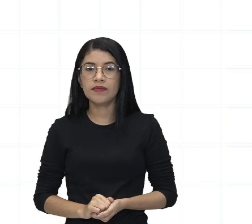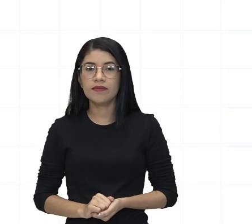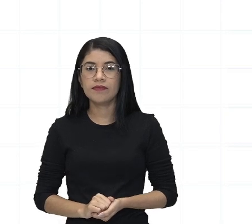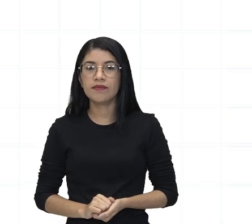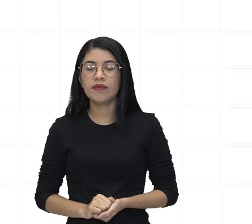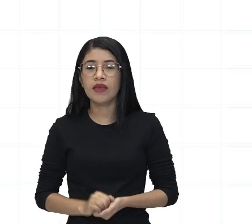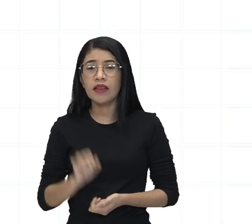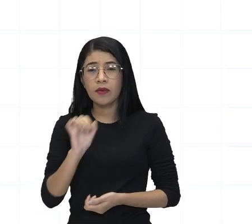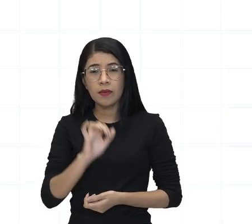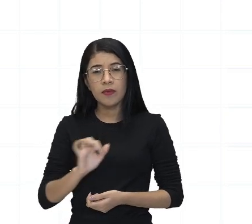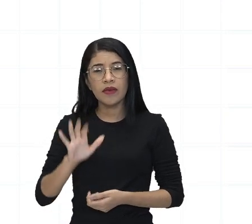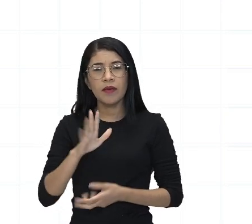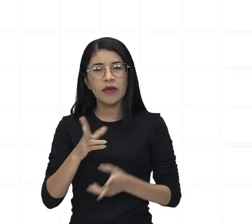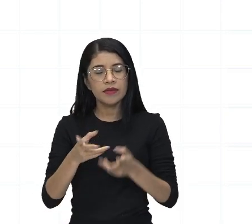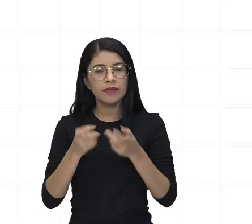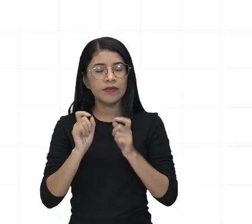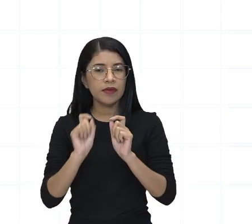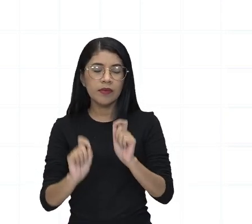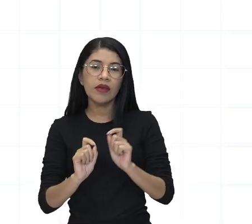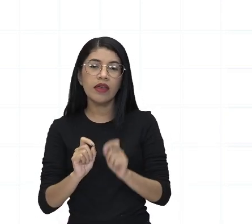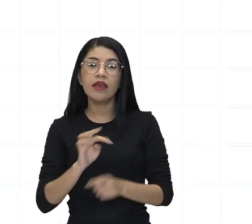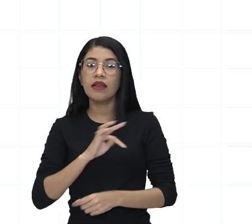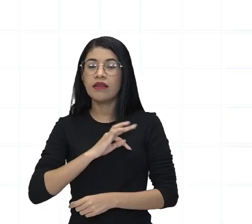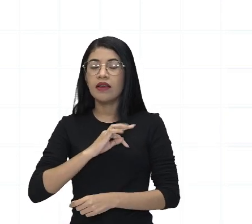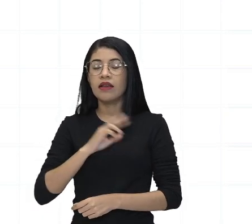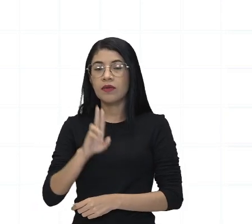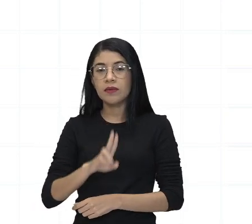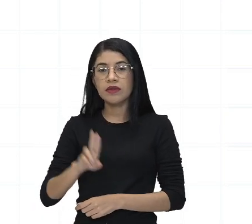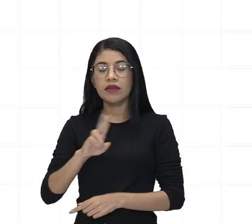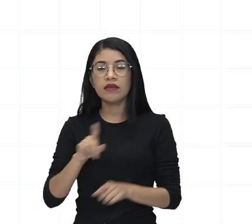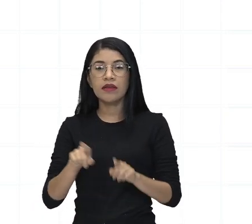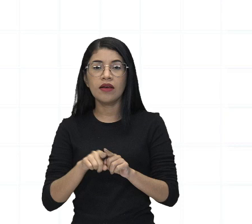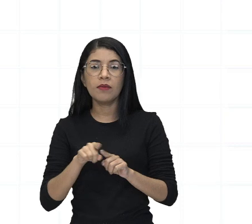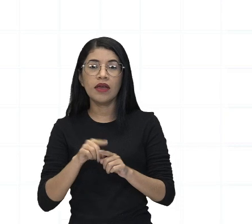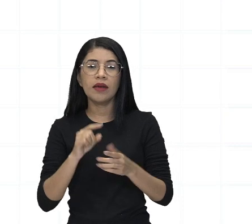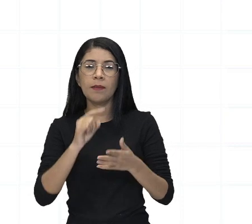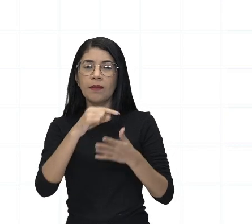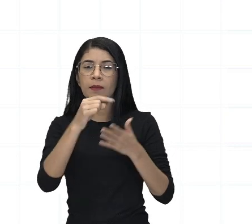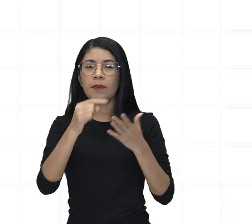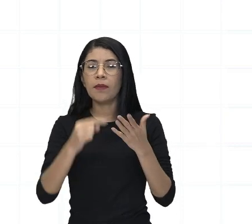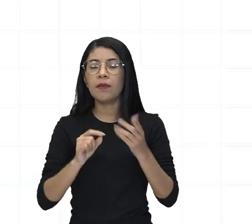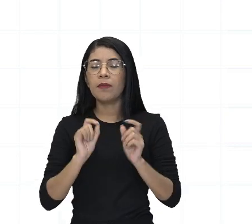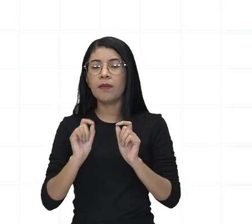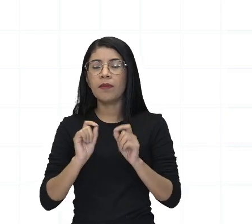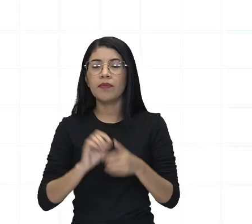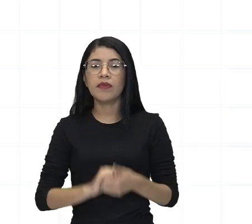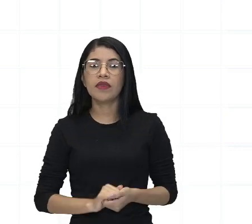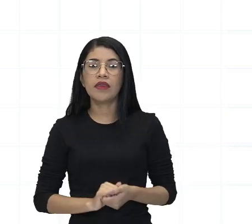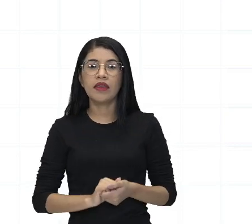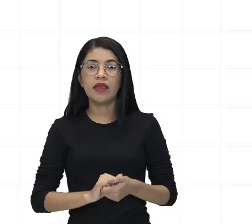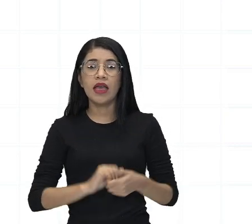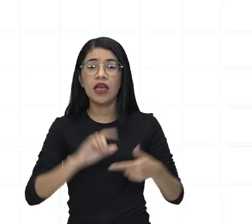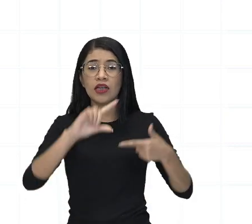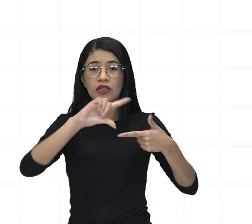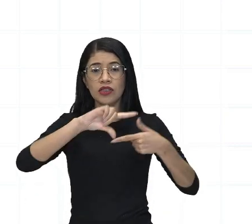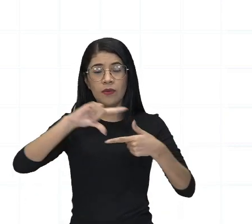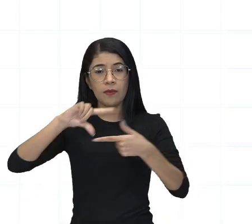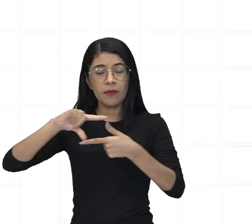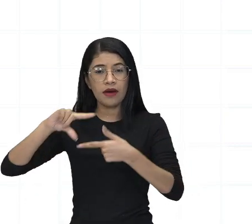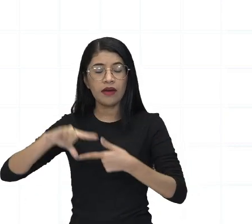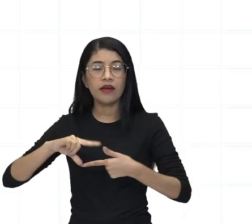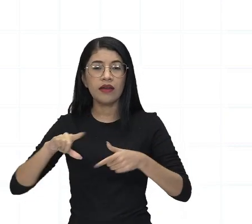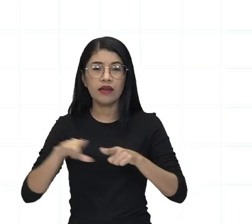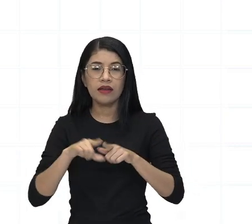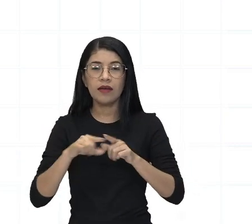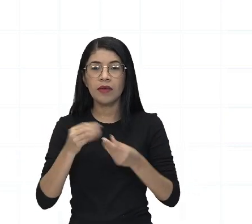além dessa técnica, o que ele utilizou? Na sua obra, ele utilizou formas geométricas por meio de